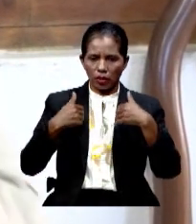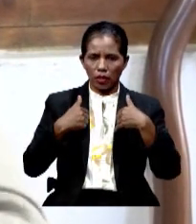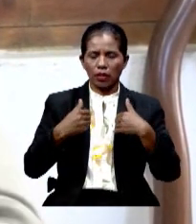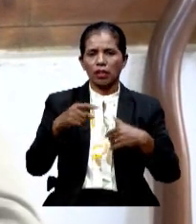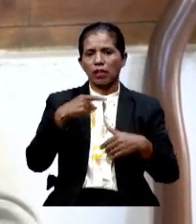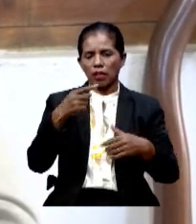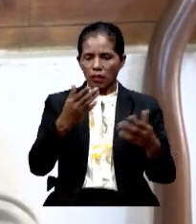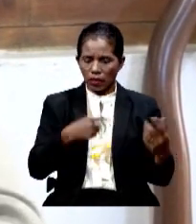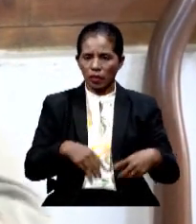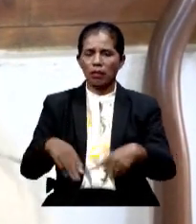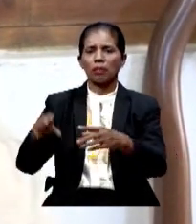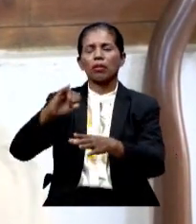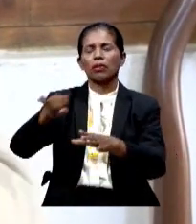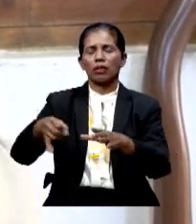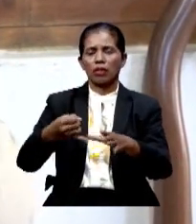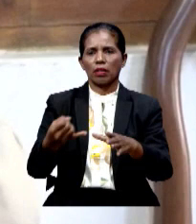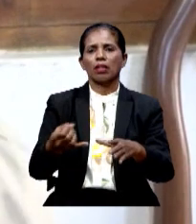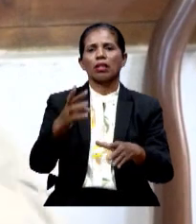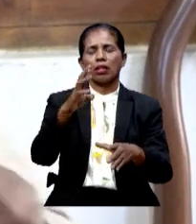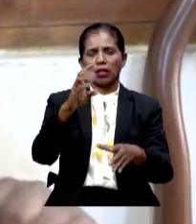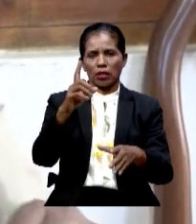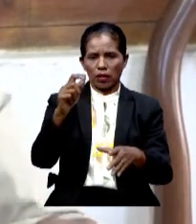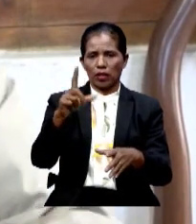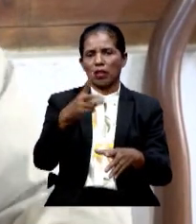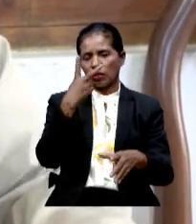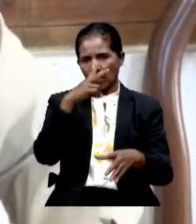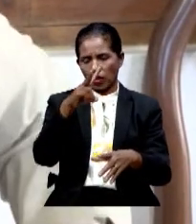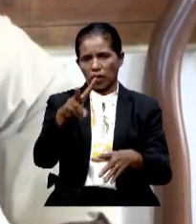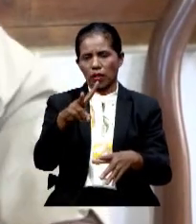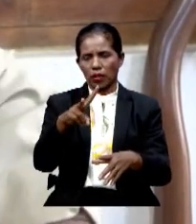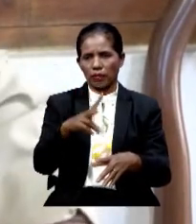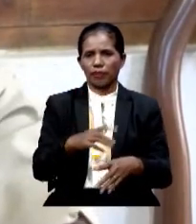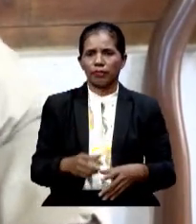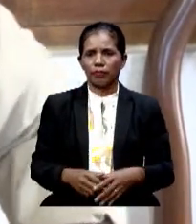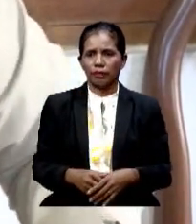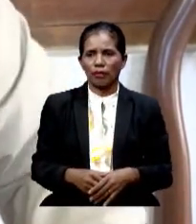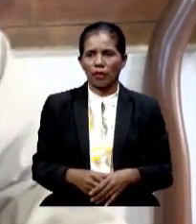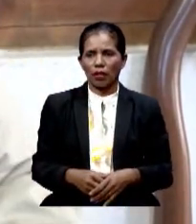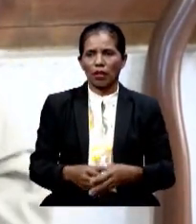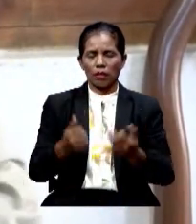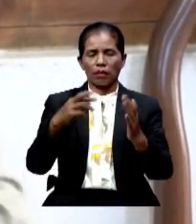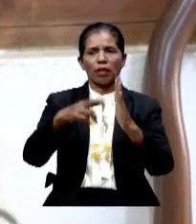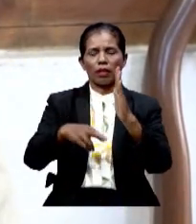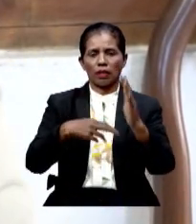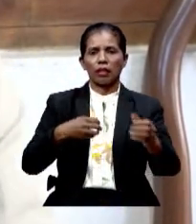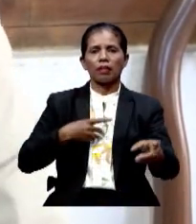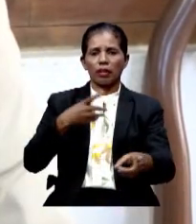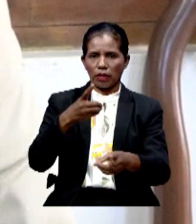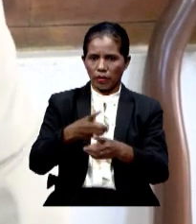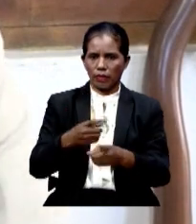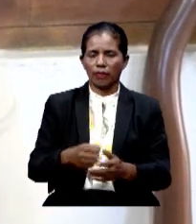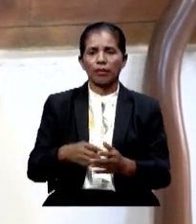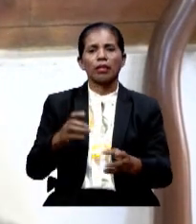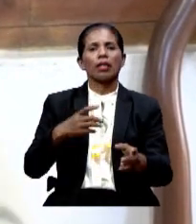haruka para o Jornal da República, a pia ninha validade não é ninha ineficácia. Denema que a regra de direito. Estado